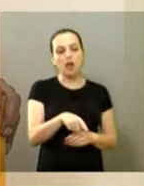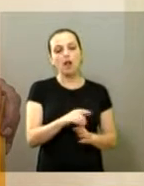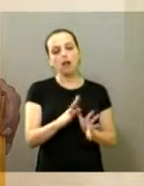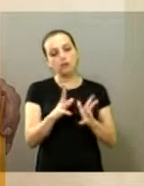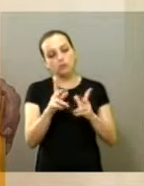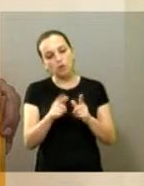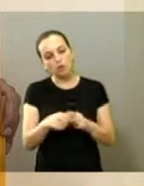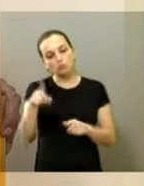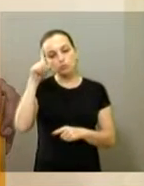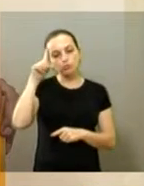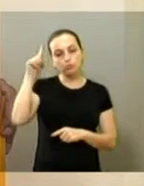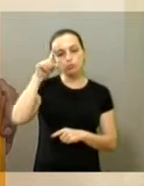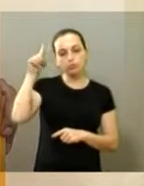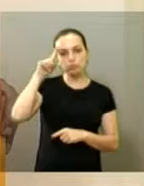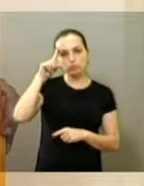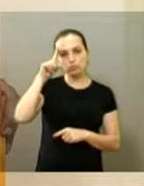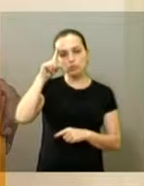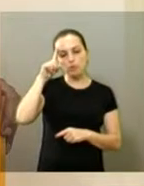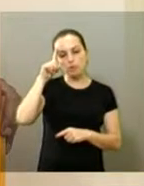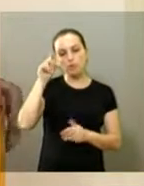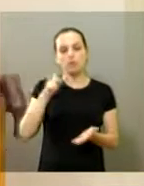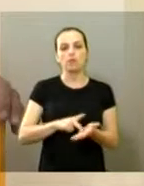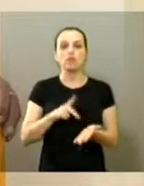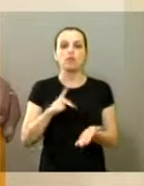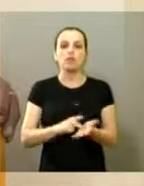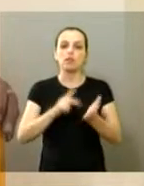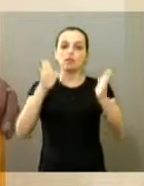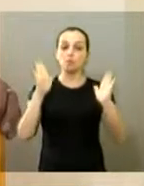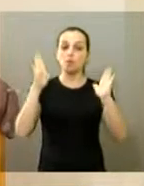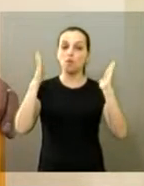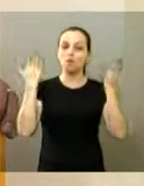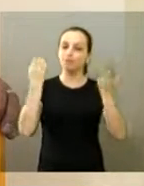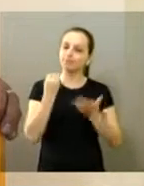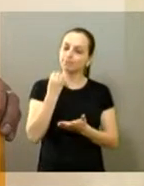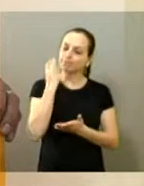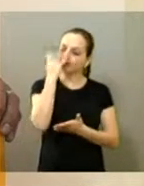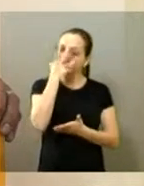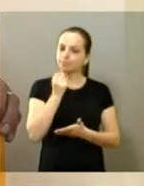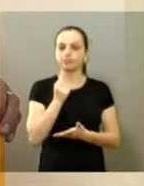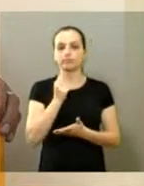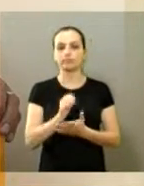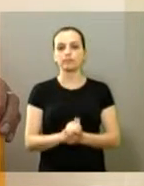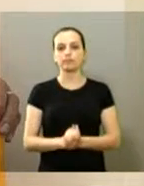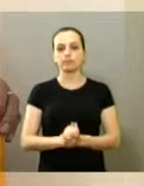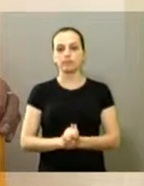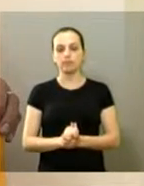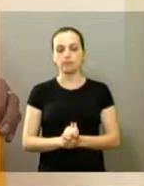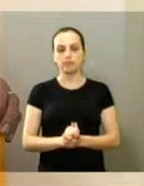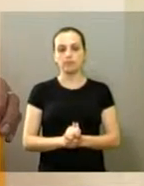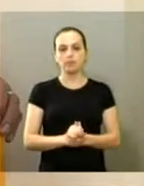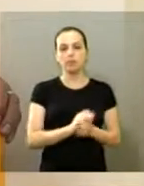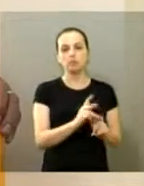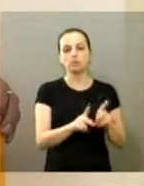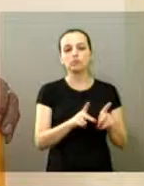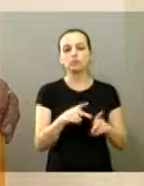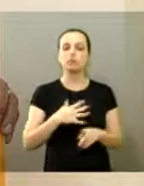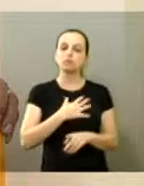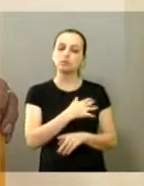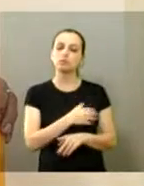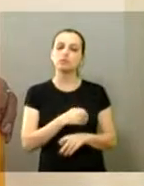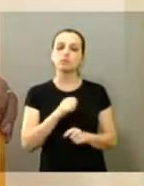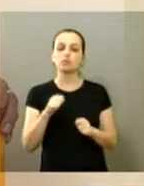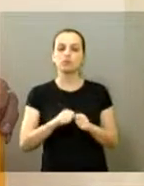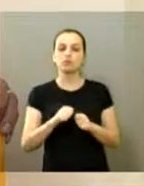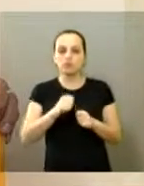dias. E realmente foi uma festa maravilhosa. Senhor presidente, eu gostaria de fazer